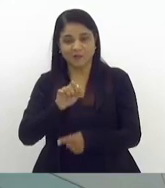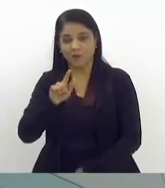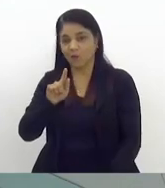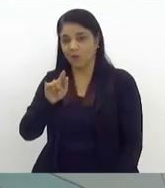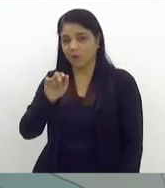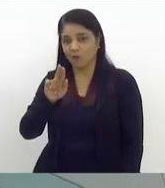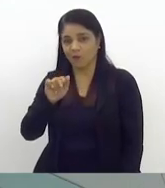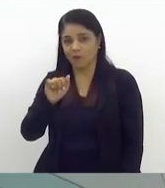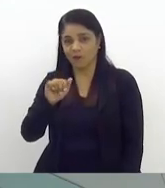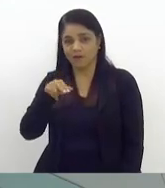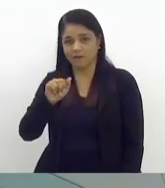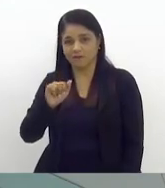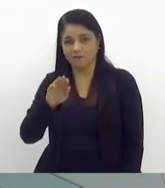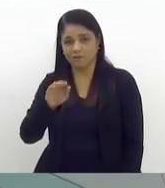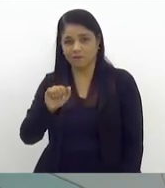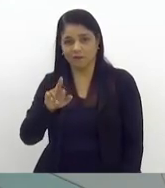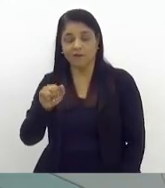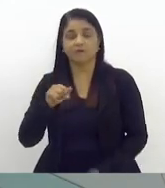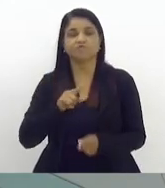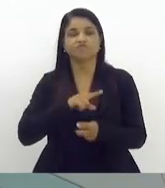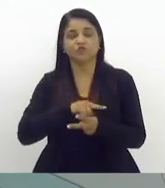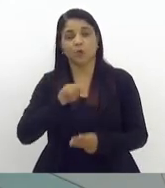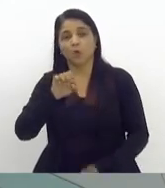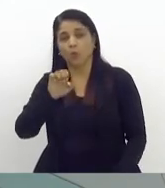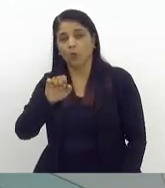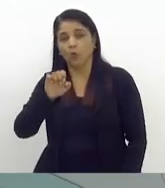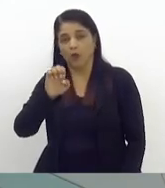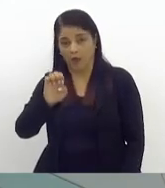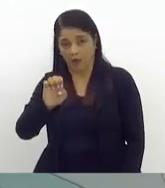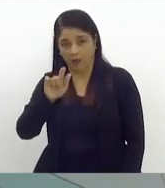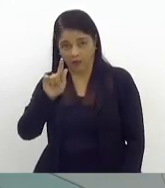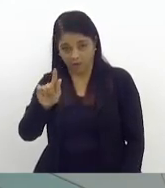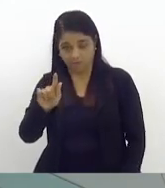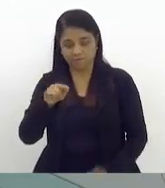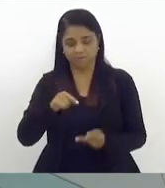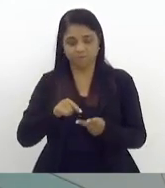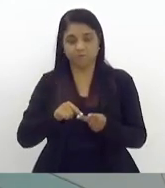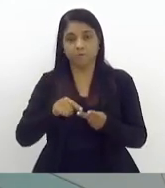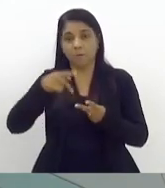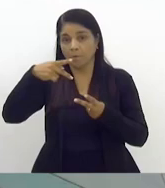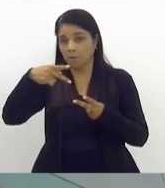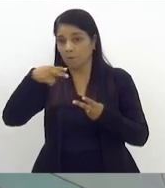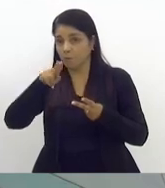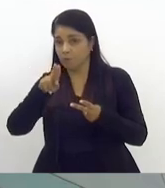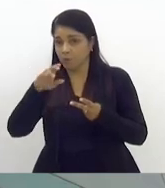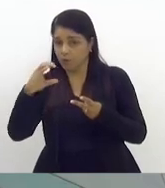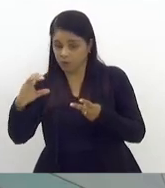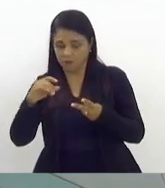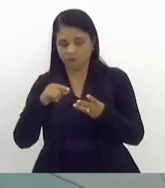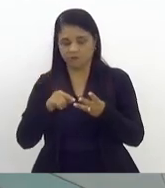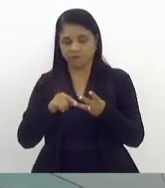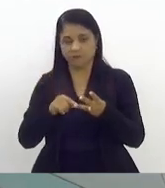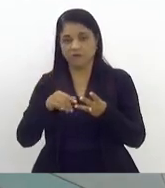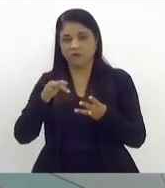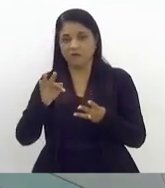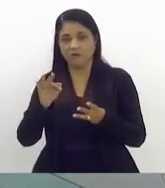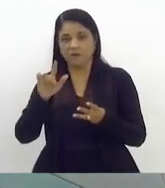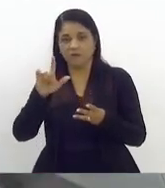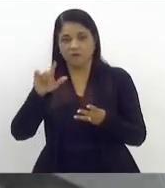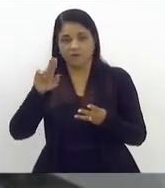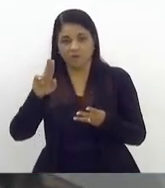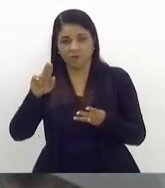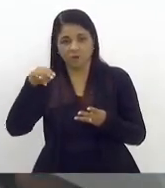UEG, PUC e Fluminense. A UERJ tem 73 anos